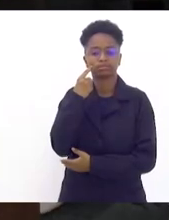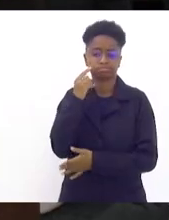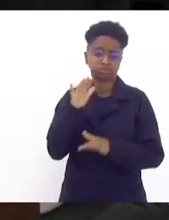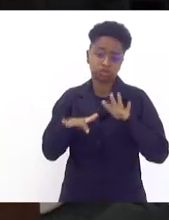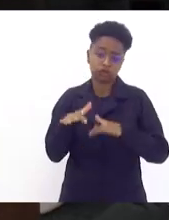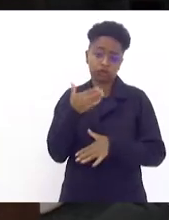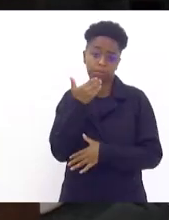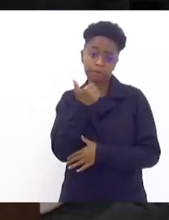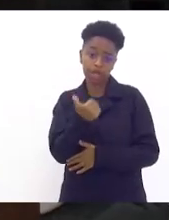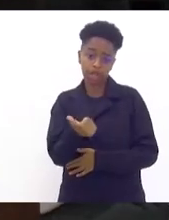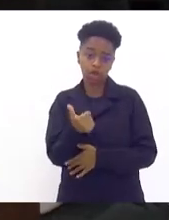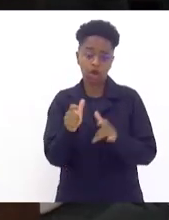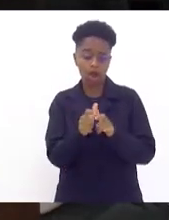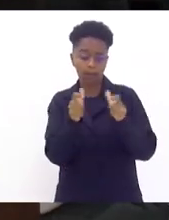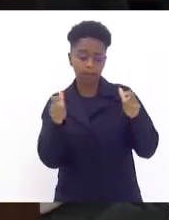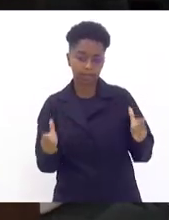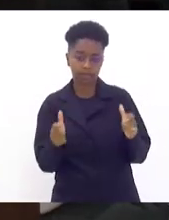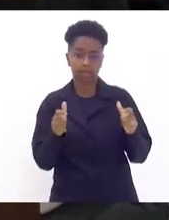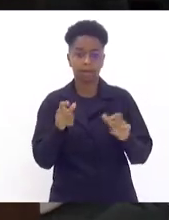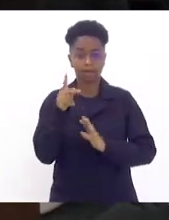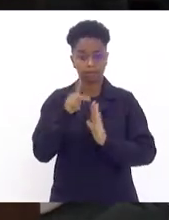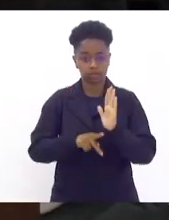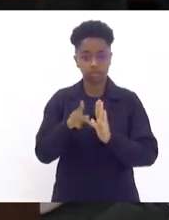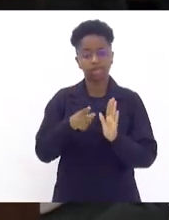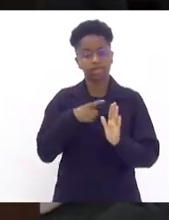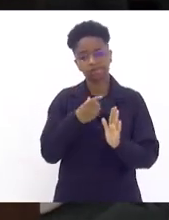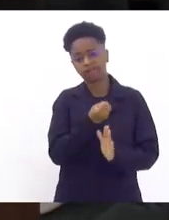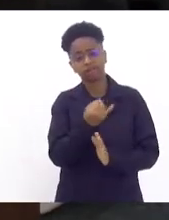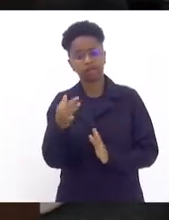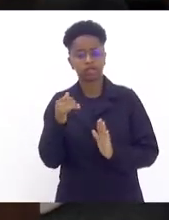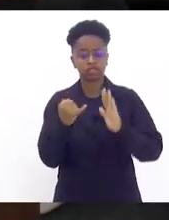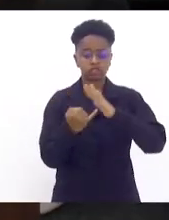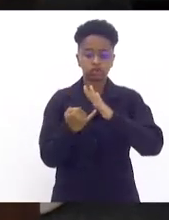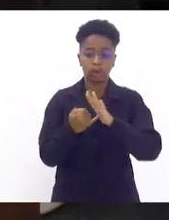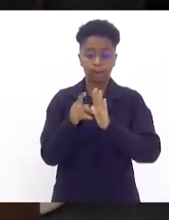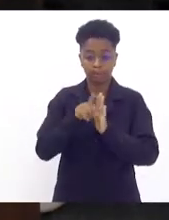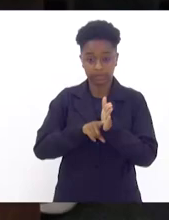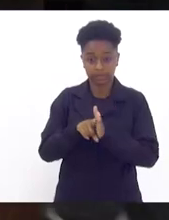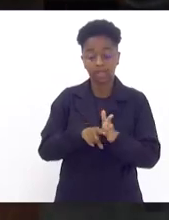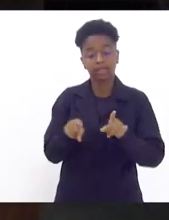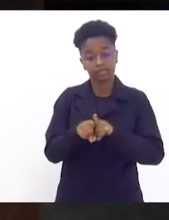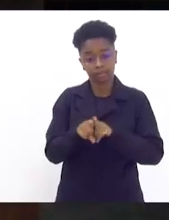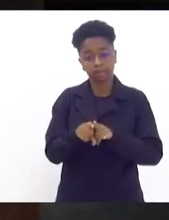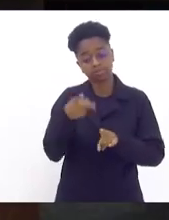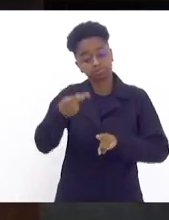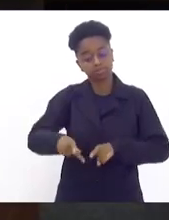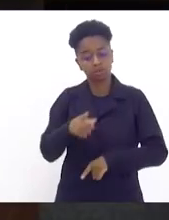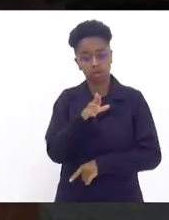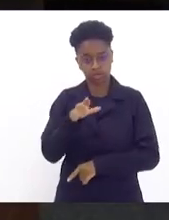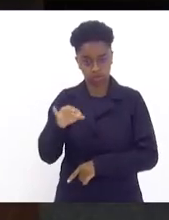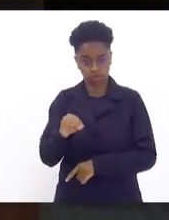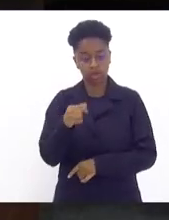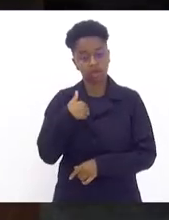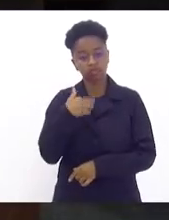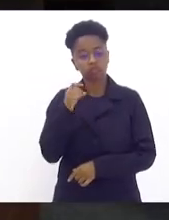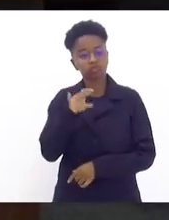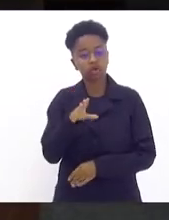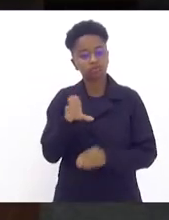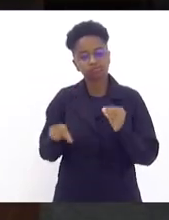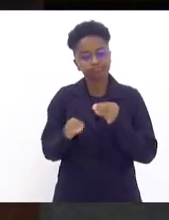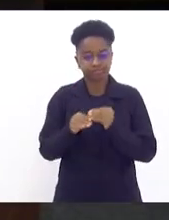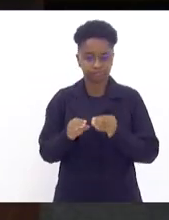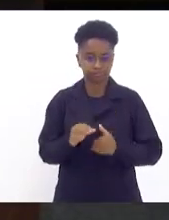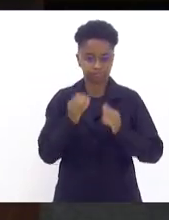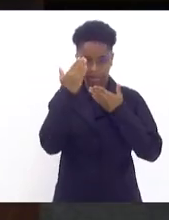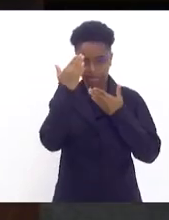melhor ampliar esse projeto para várias instituições de pesquisa, inclusive as instituições do Rio de Janeiro. Isso que eu queria observar. Obrigada,